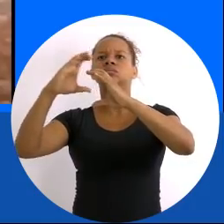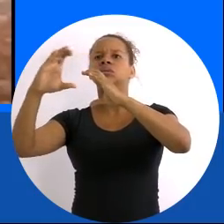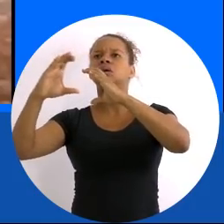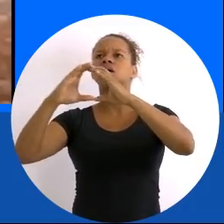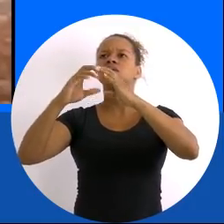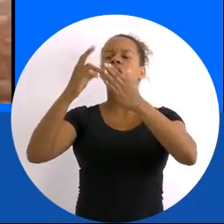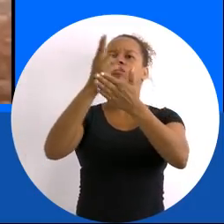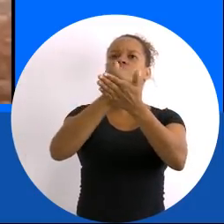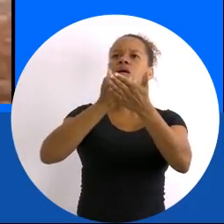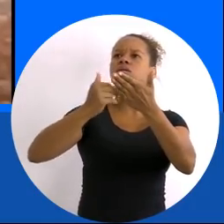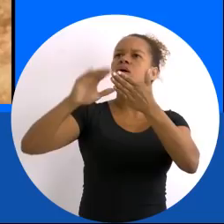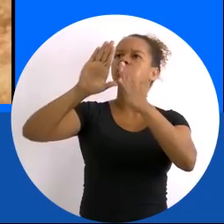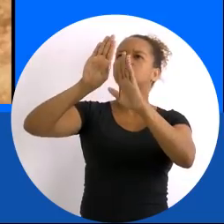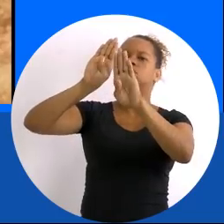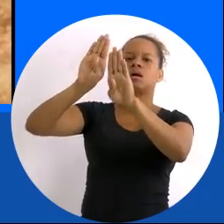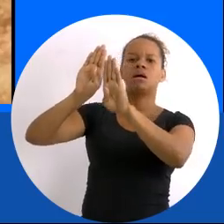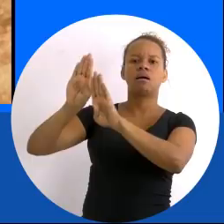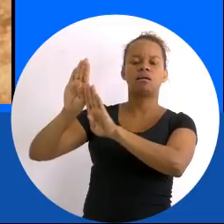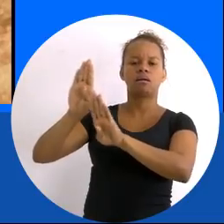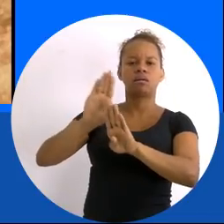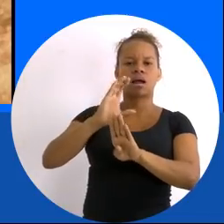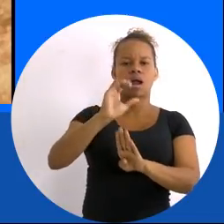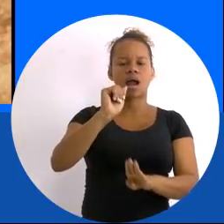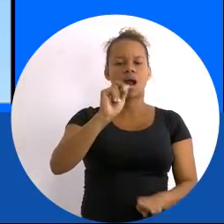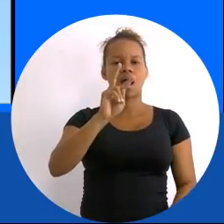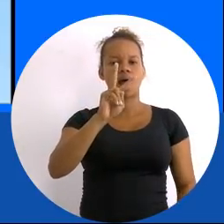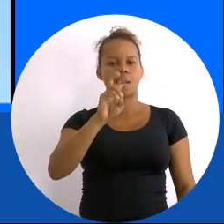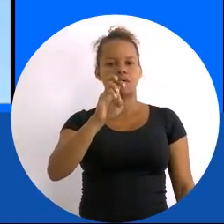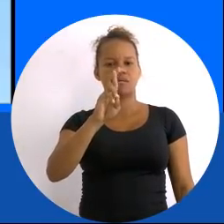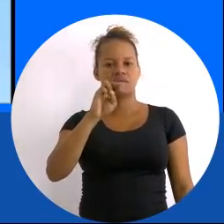figuras desenhadas nas paredes das cavernas.